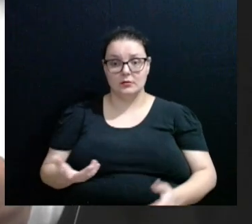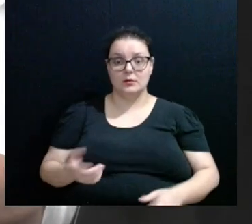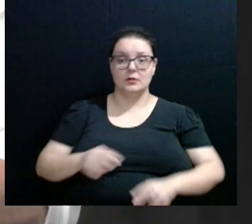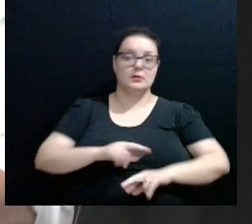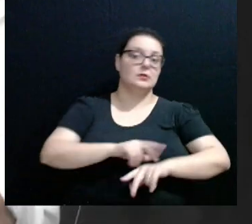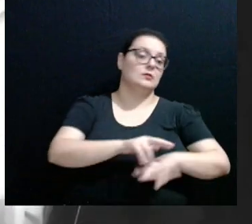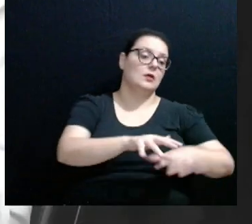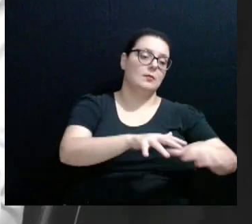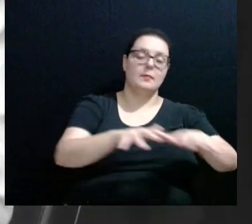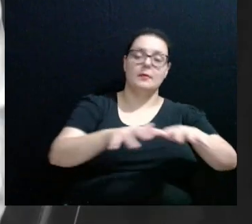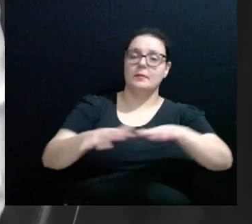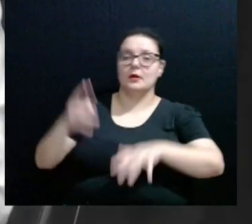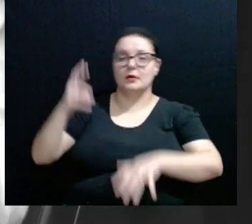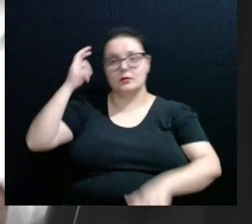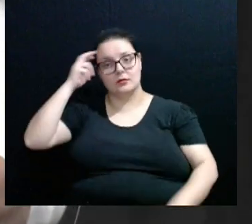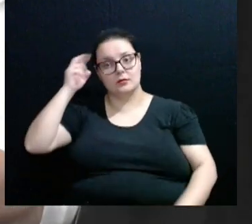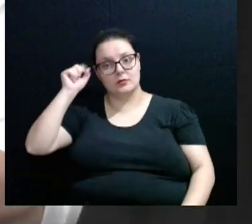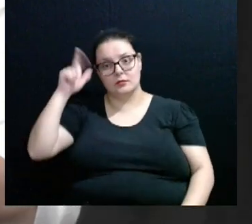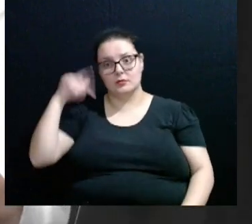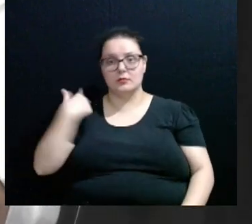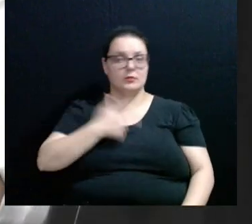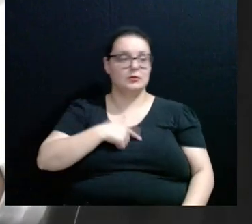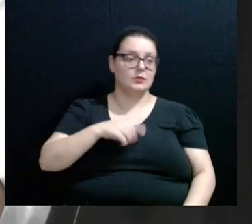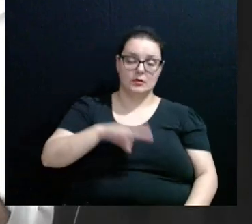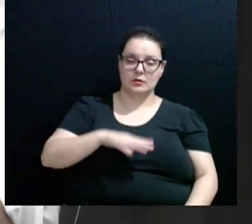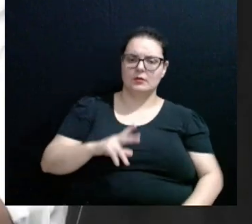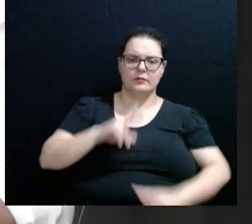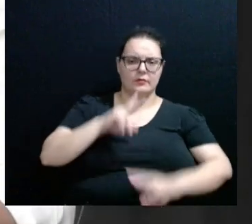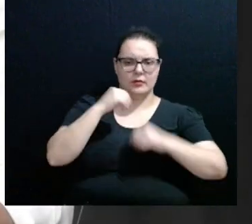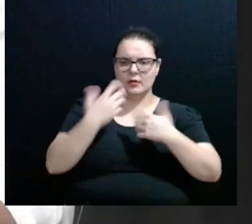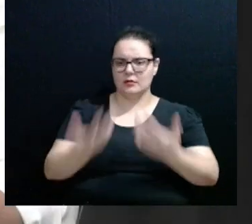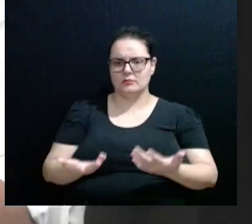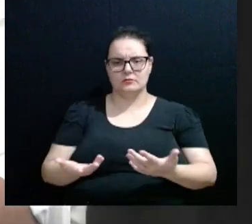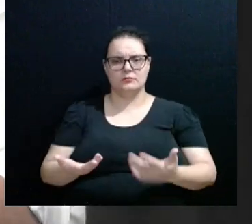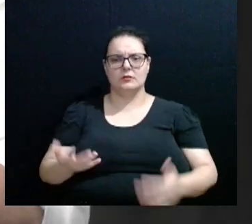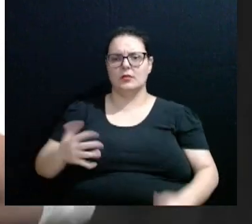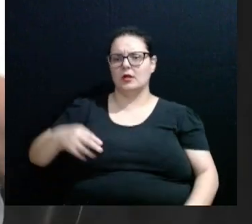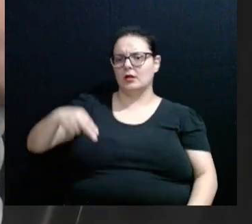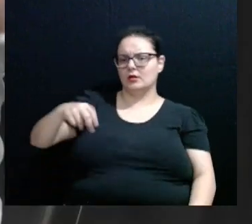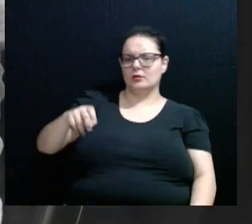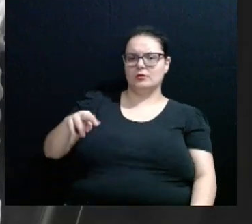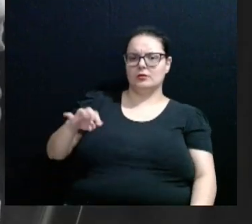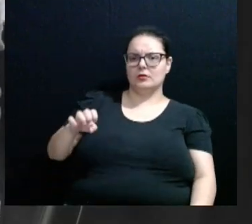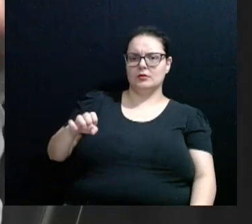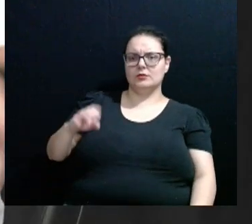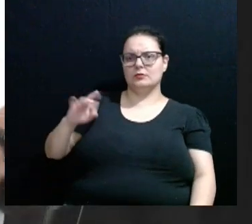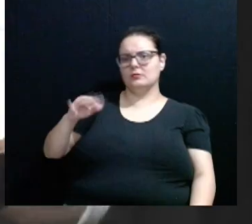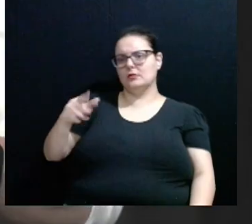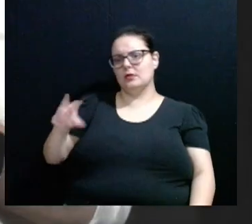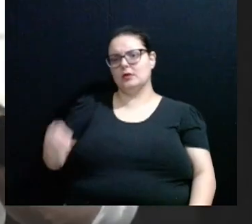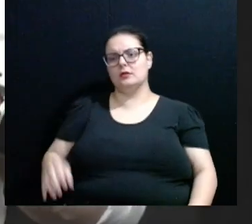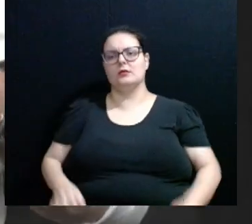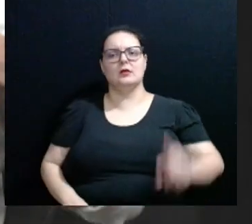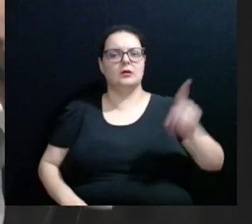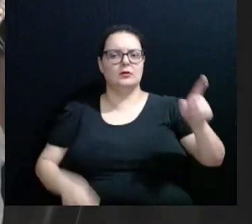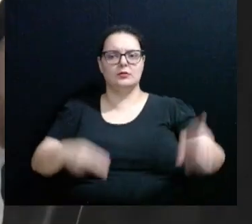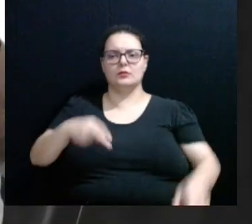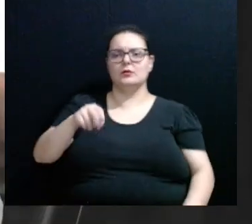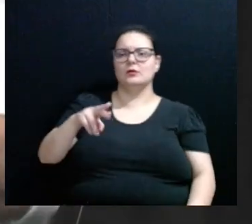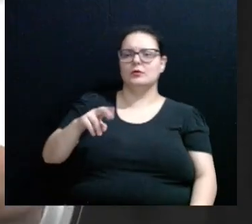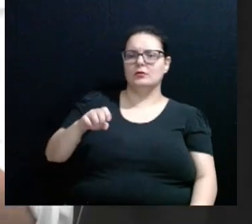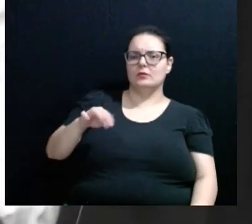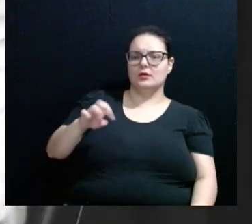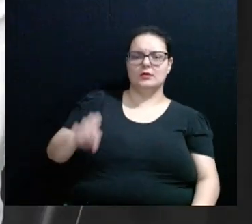movimentos culturais na nossa cidade muito fortes, seja na região norte, lá em Barão Geraldo, ou lá no noroeste, lá no Campo Grande, no